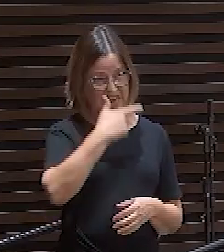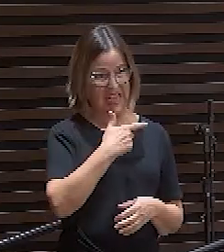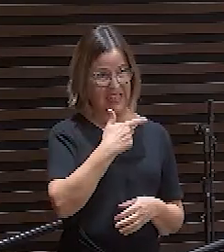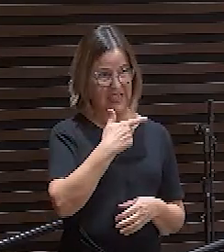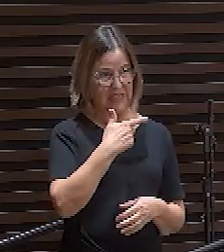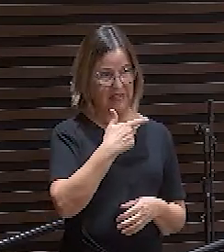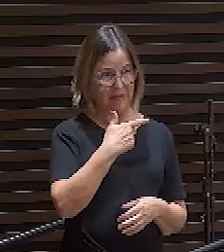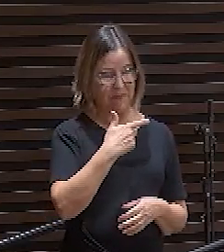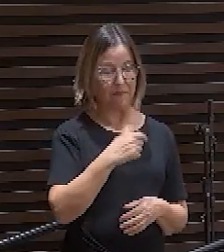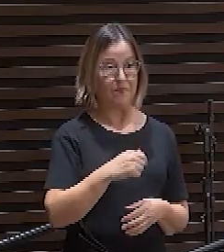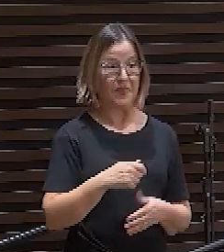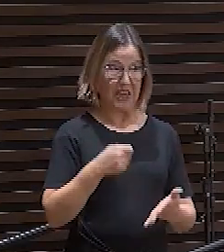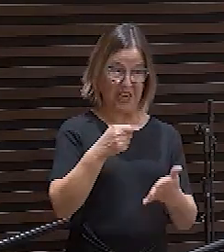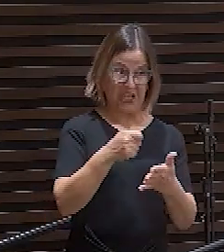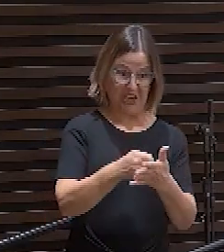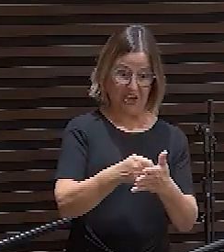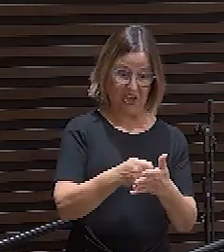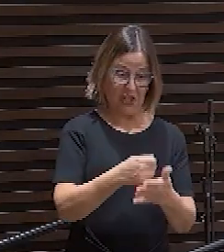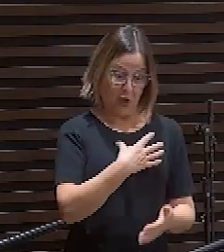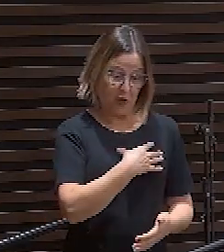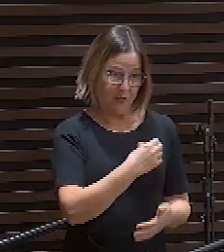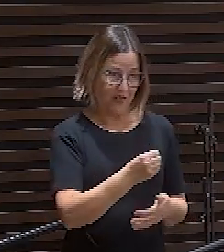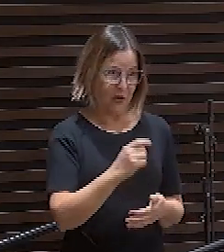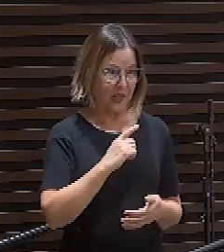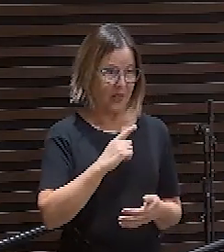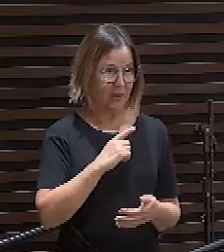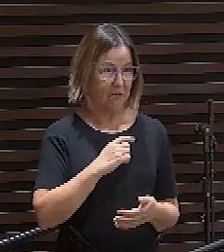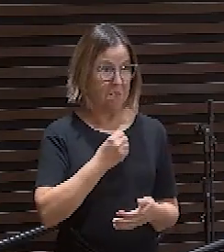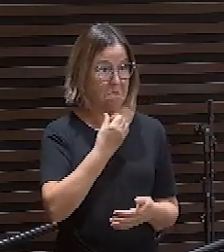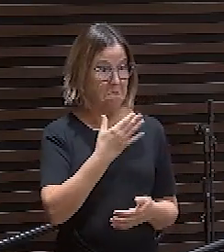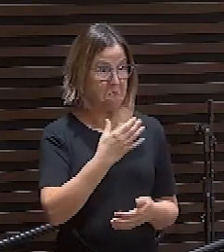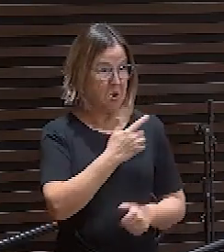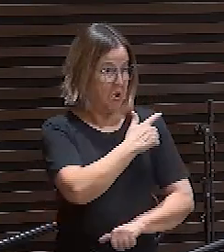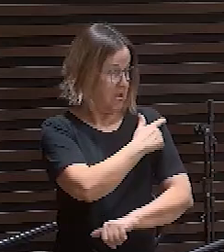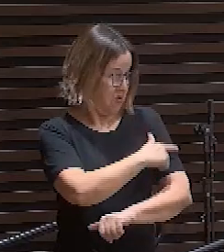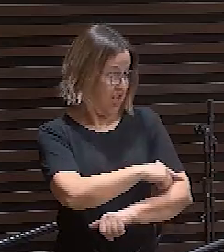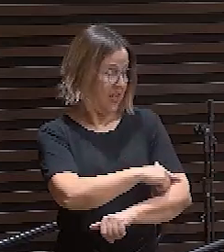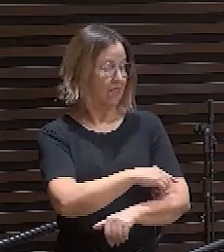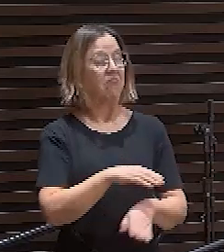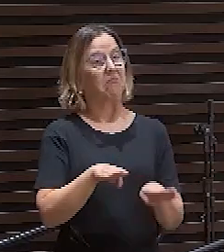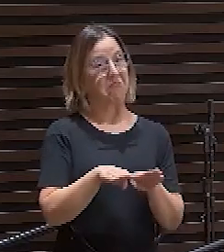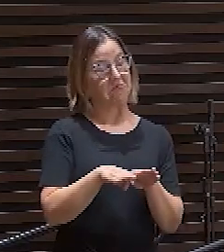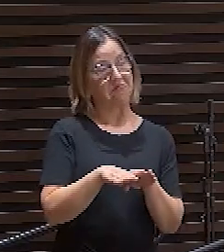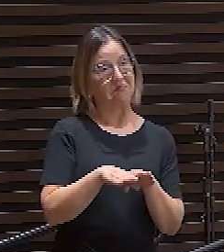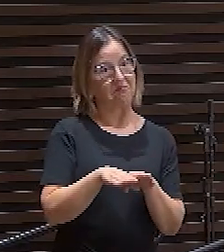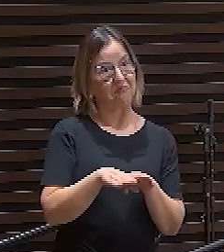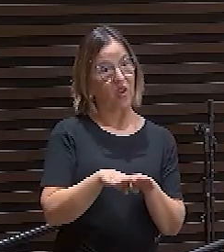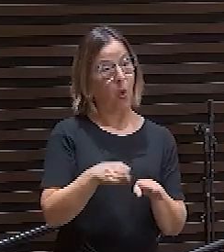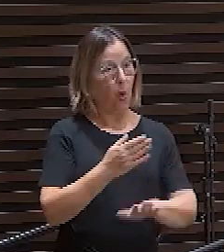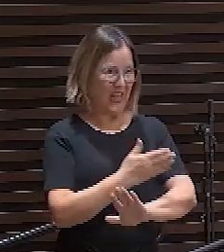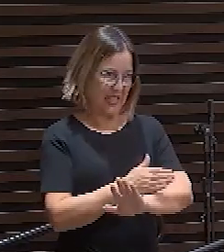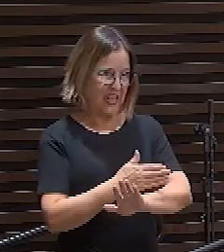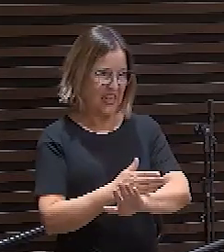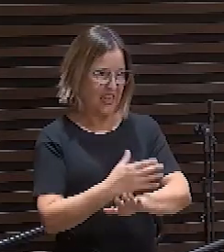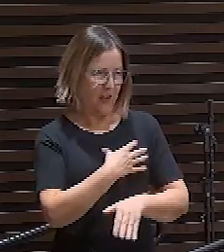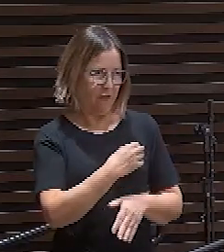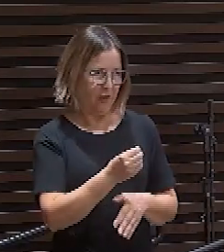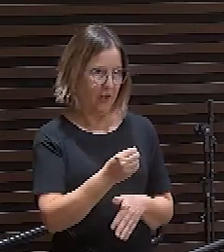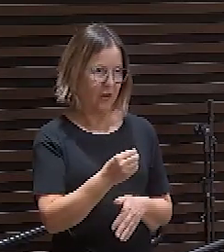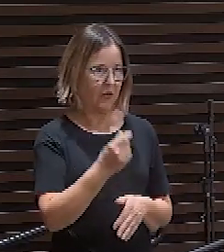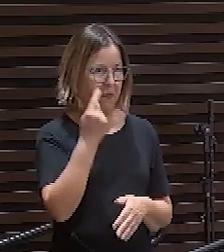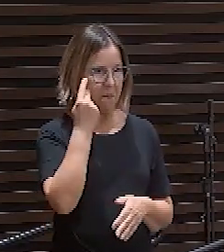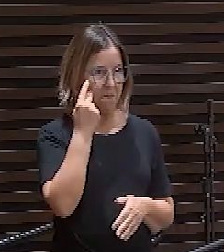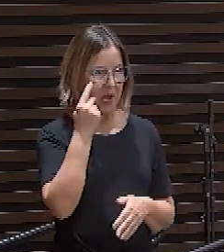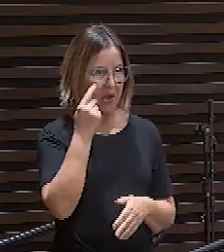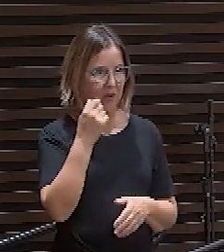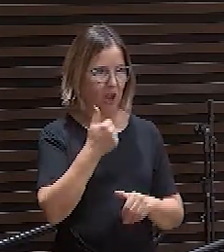deixar. Garantir que as crianças tenham uma boa educação, também. Ou treiná-las a uma